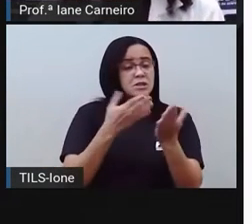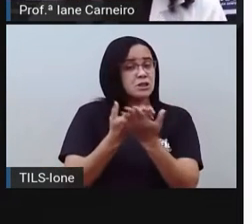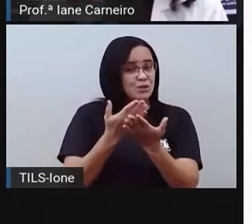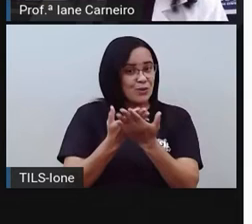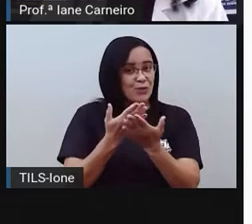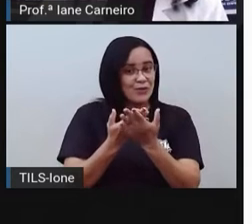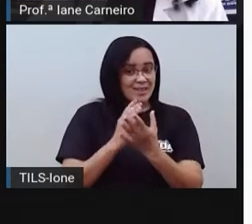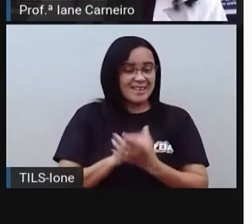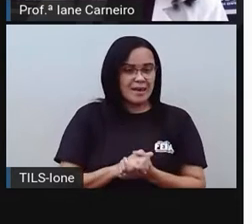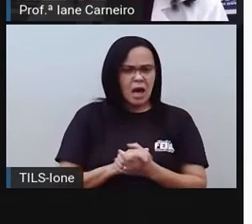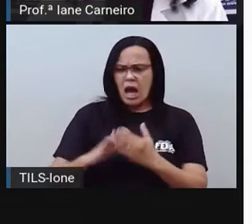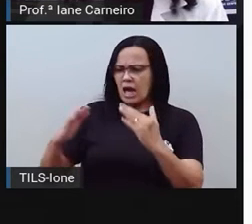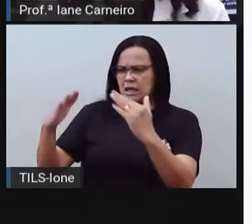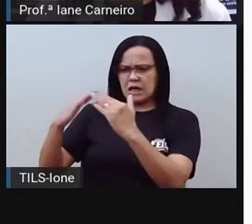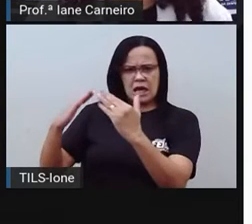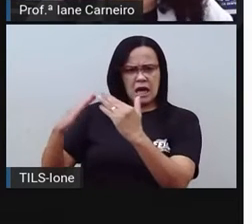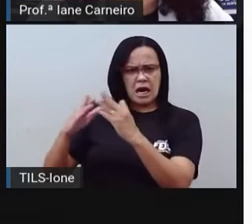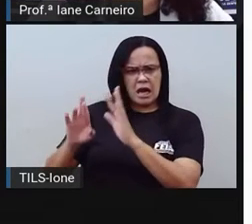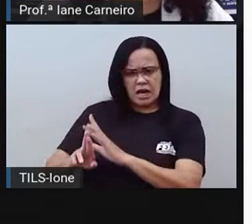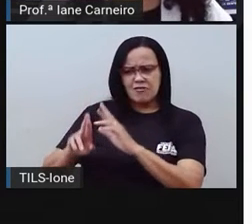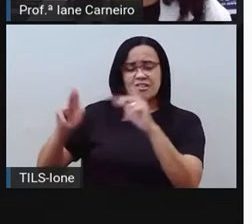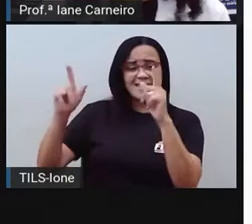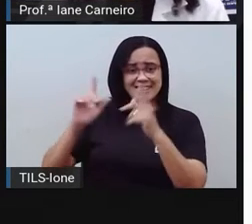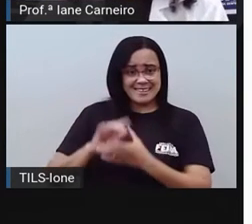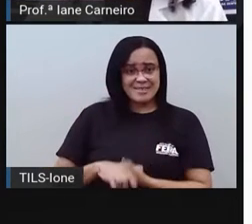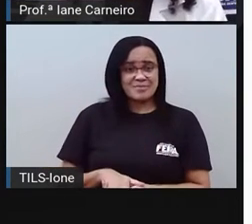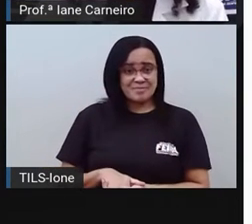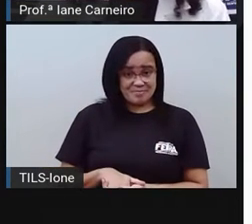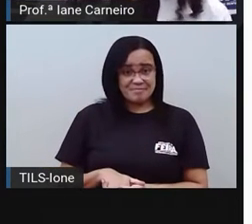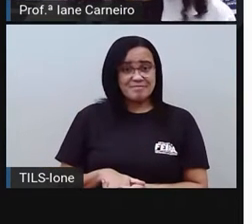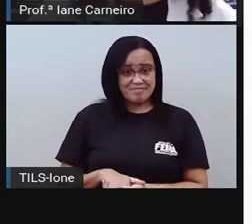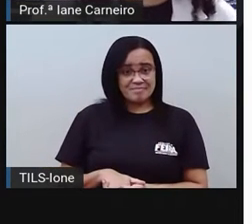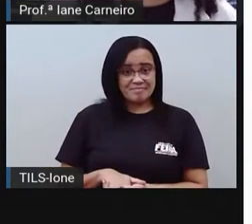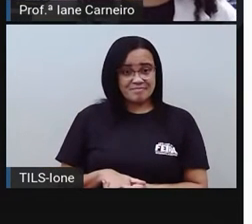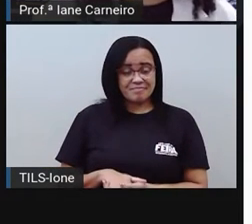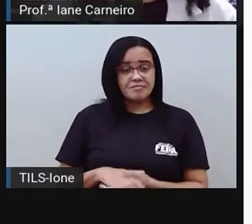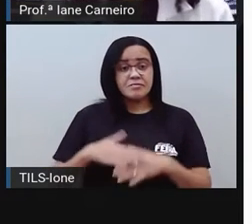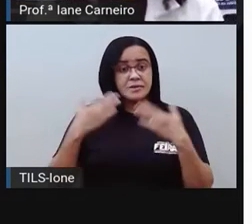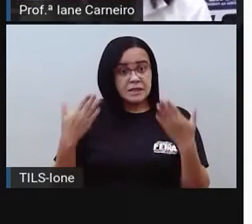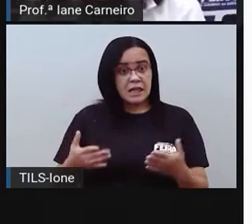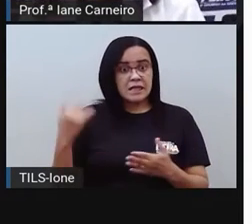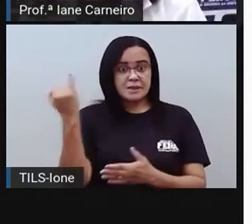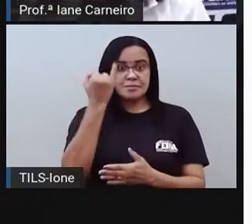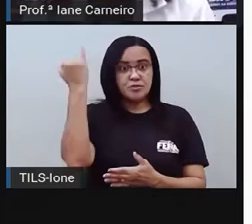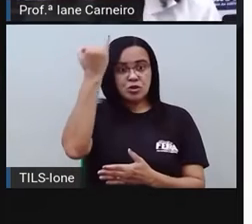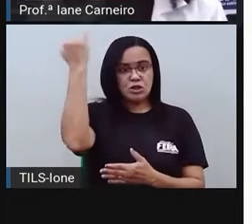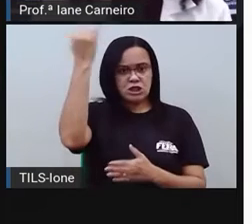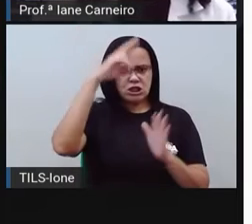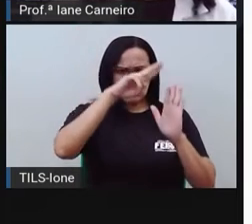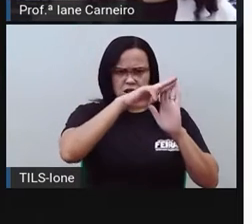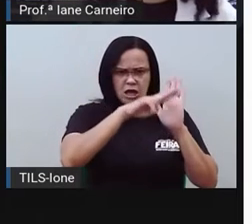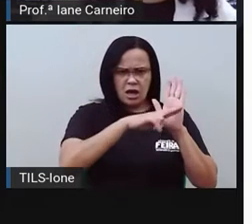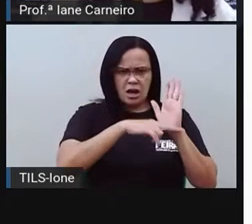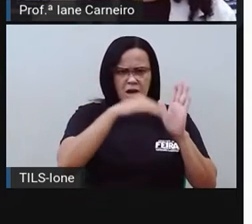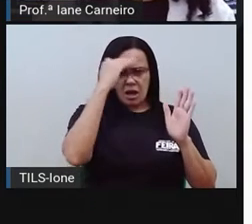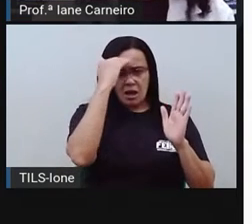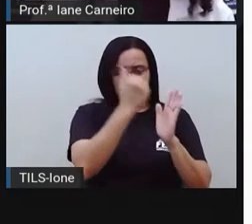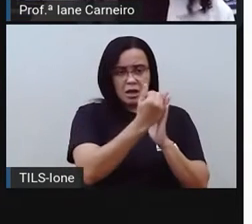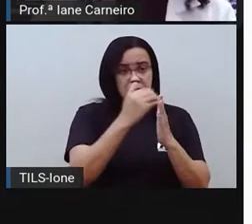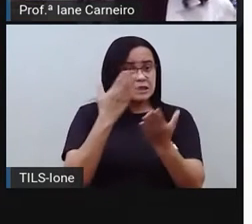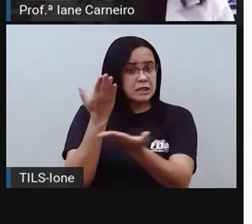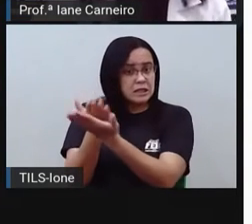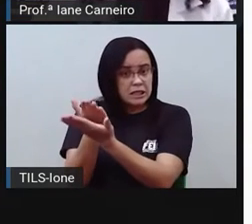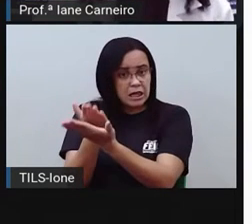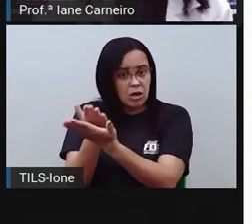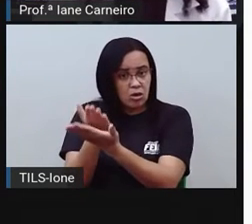né? E por que, então, é necessário, né, que existam regras tanto em casa quanto na escola? A